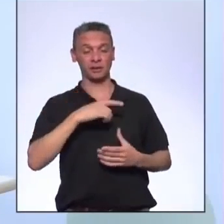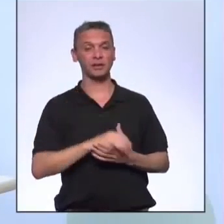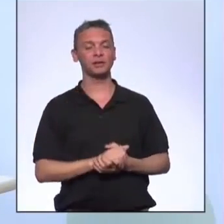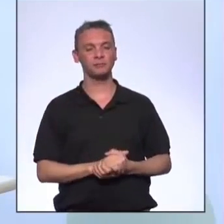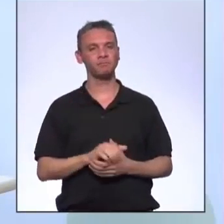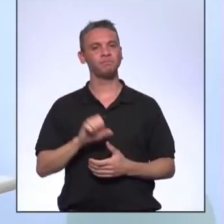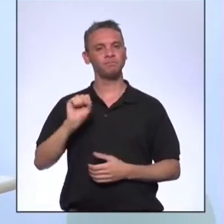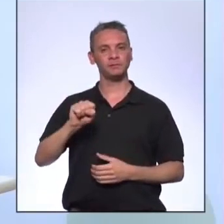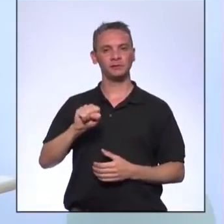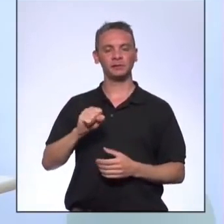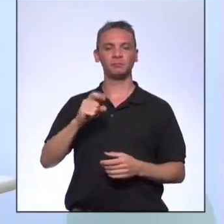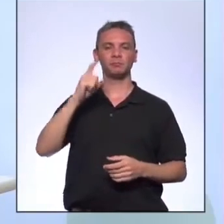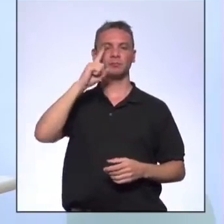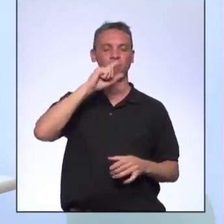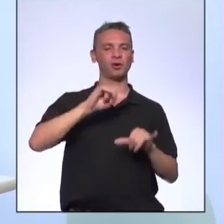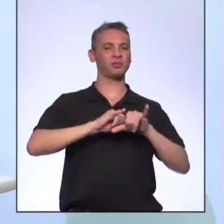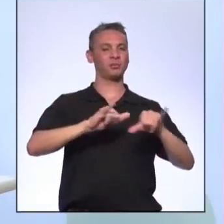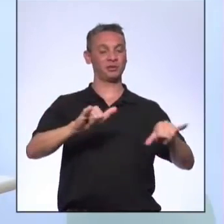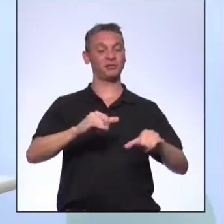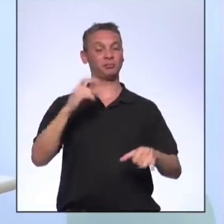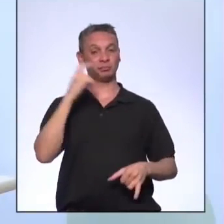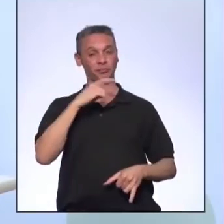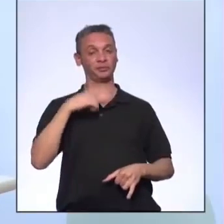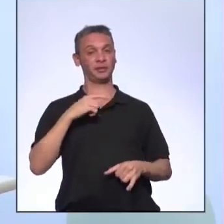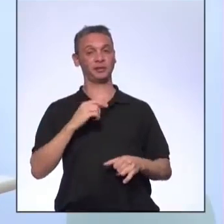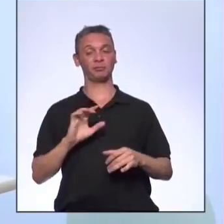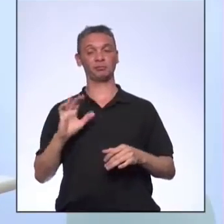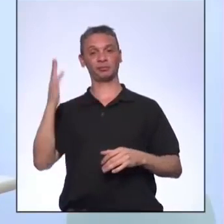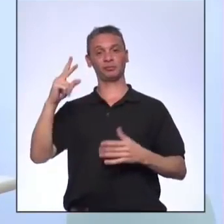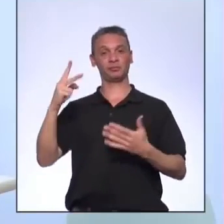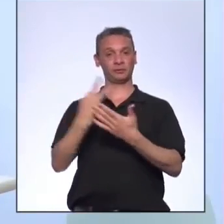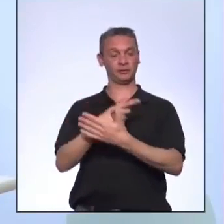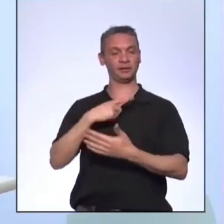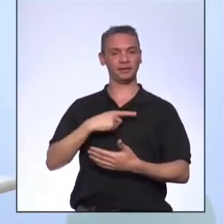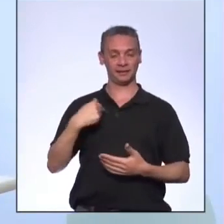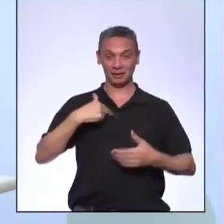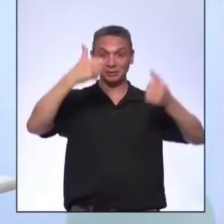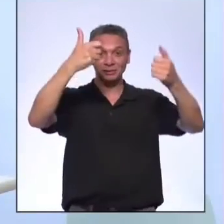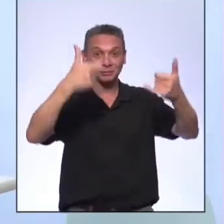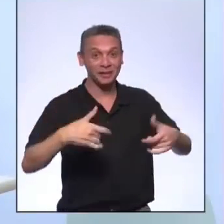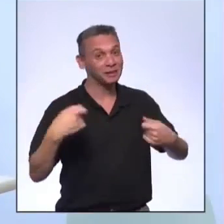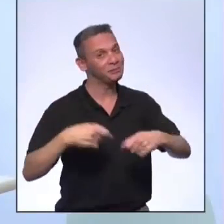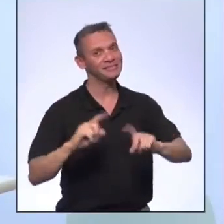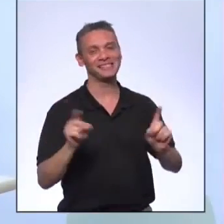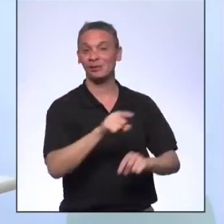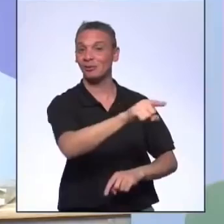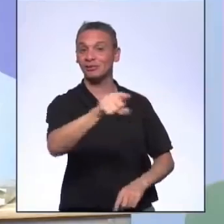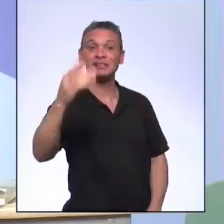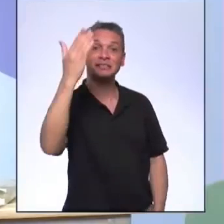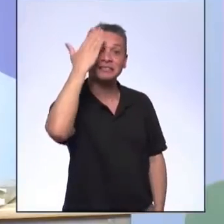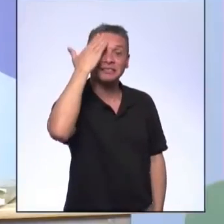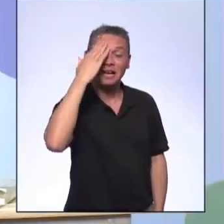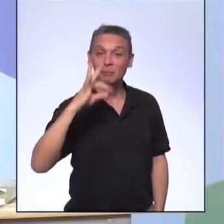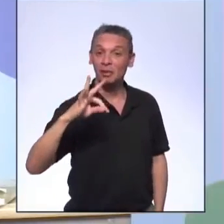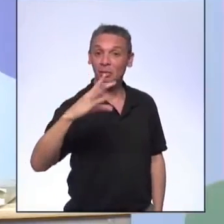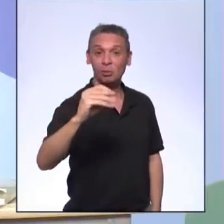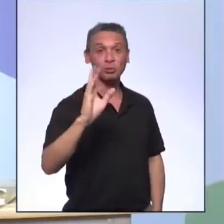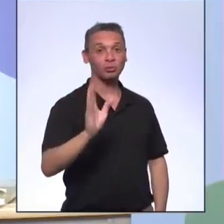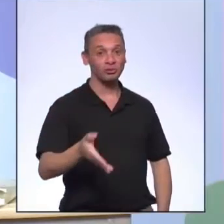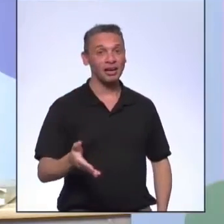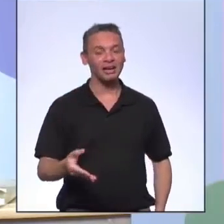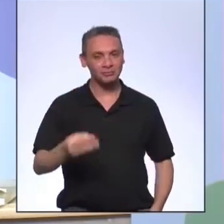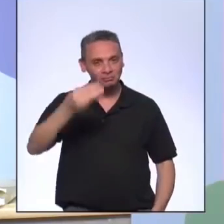sim, fake news induzem a falsas ações. Olha, acho que eu nem preciso comentar, hein? Vocês já estão sabendo tudo aí. É só para a